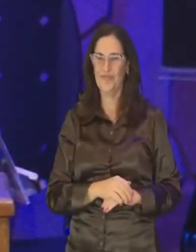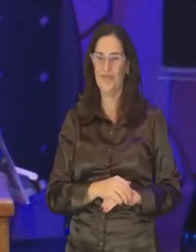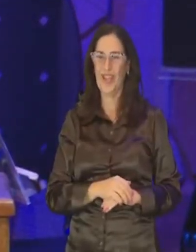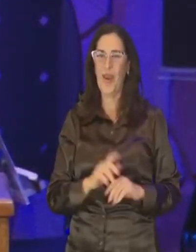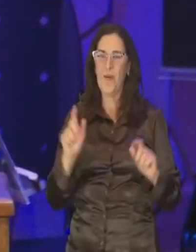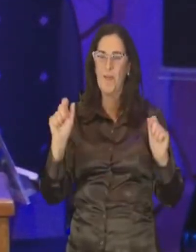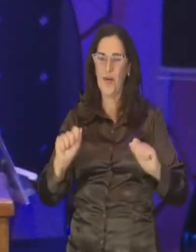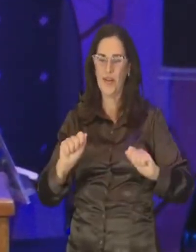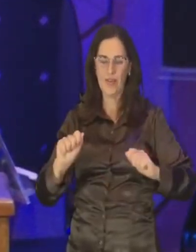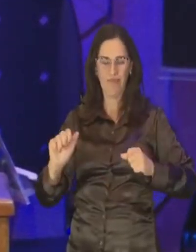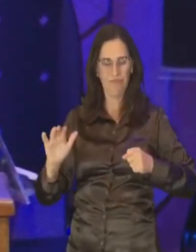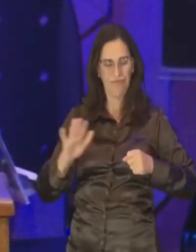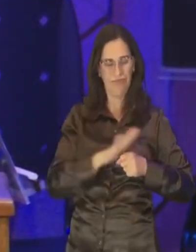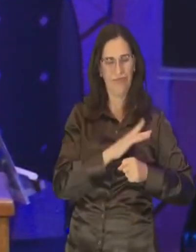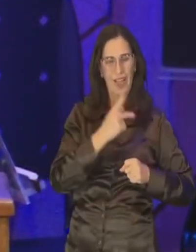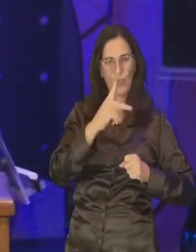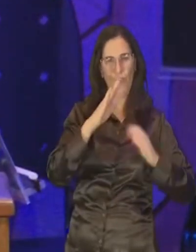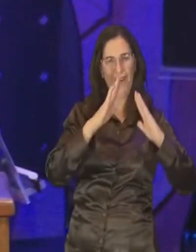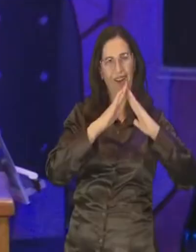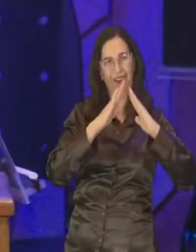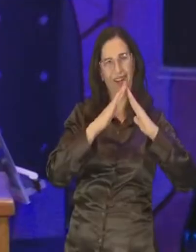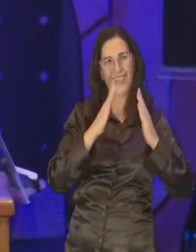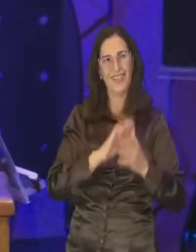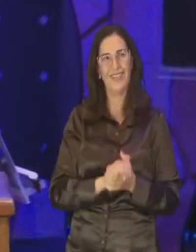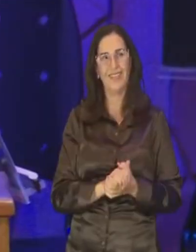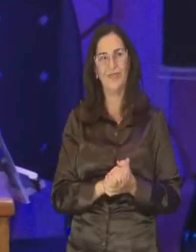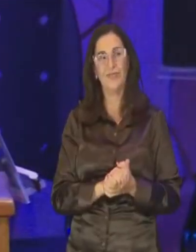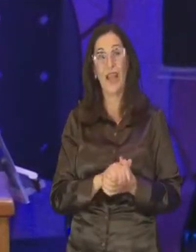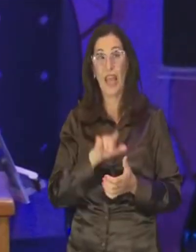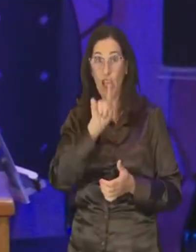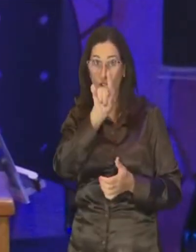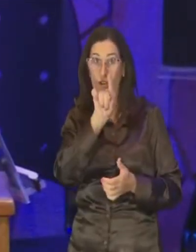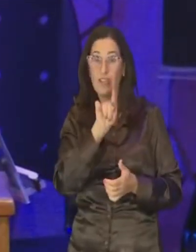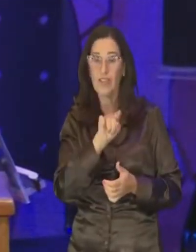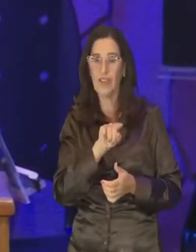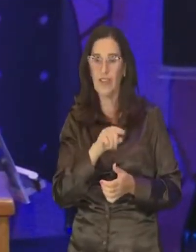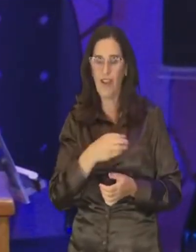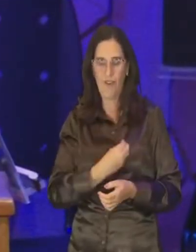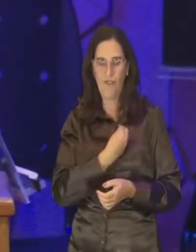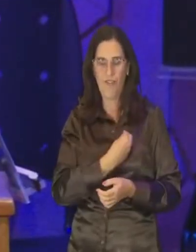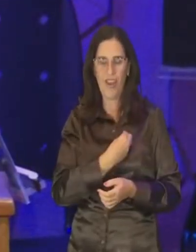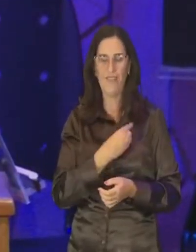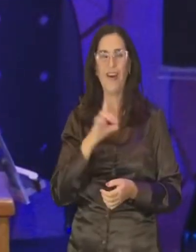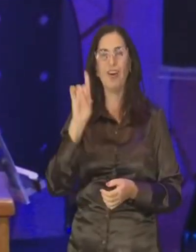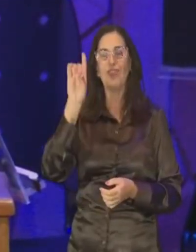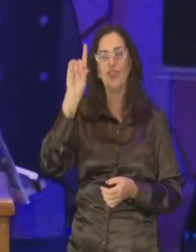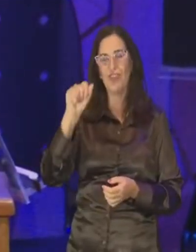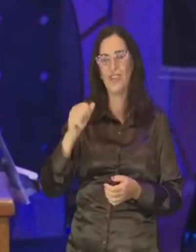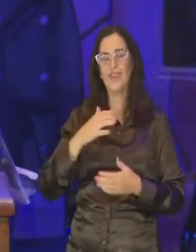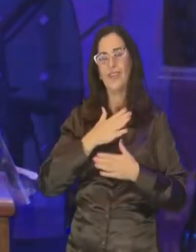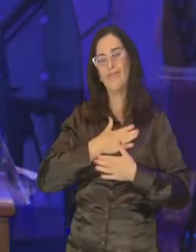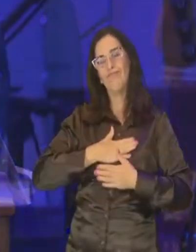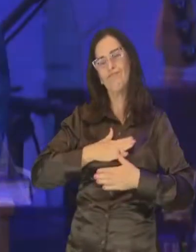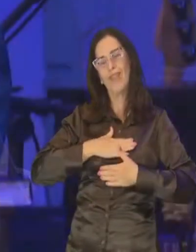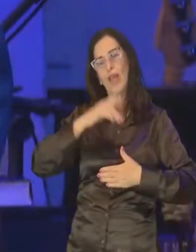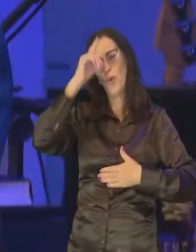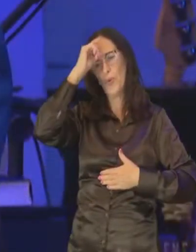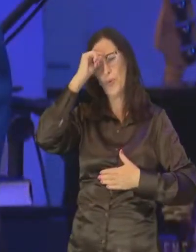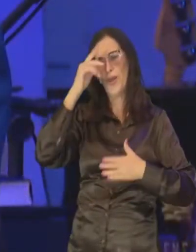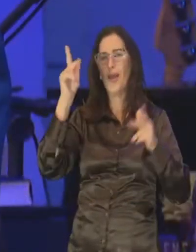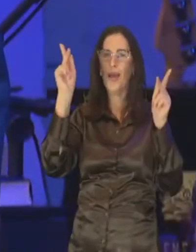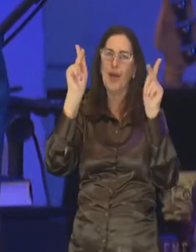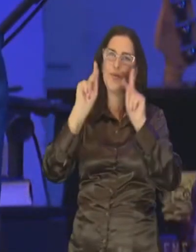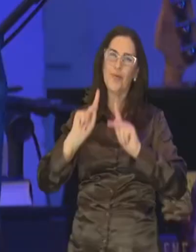possa preencher a sua casa, e que você viva dias tranquilos, em